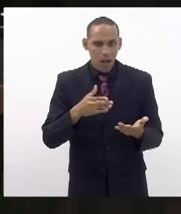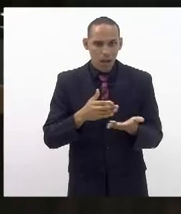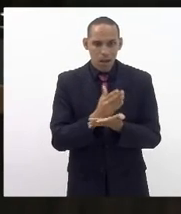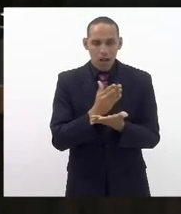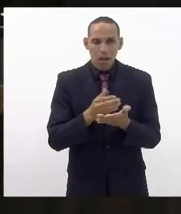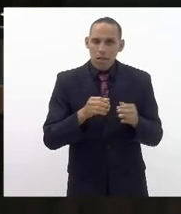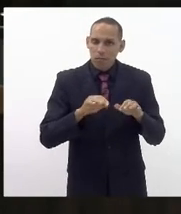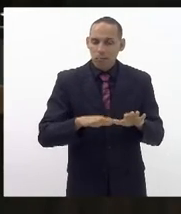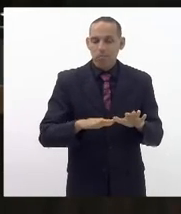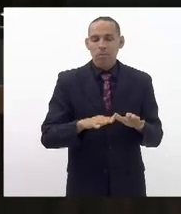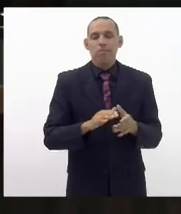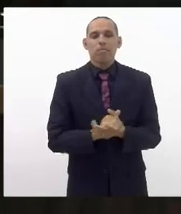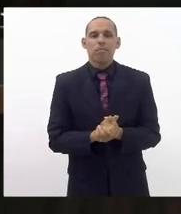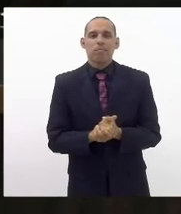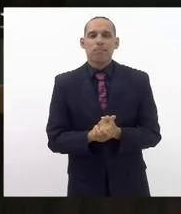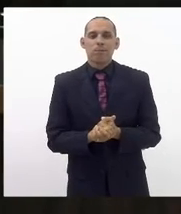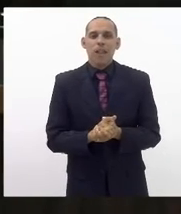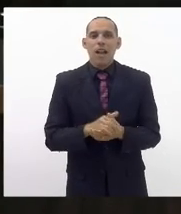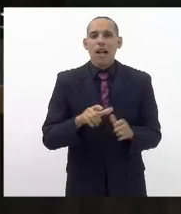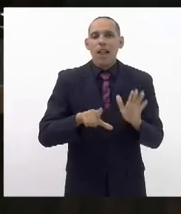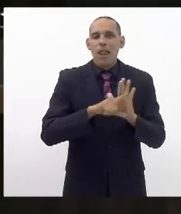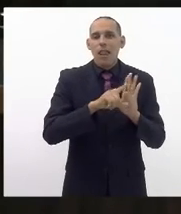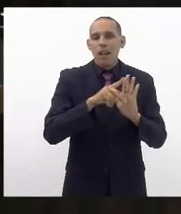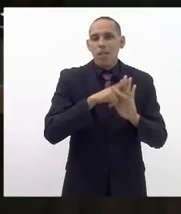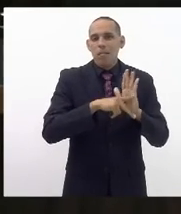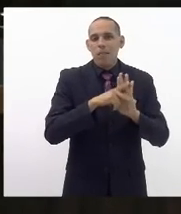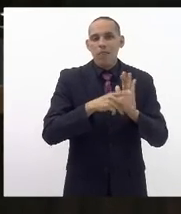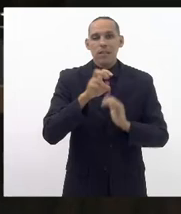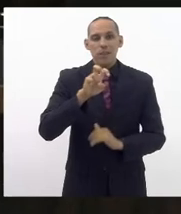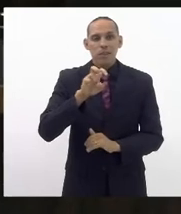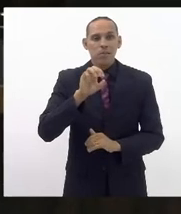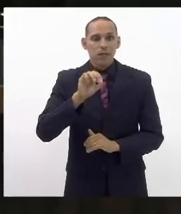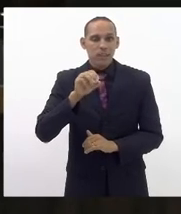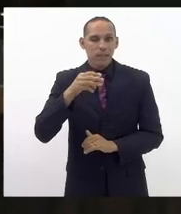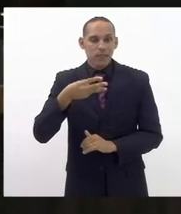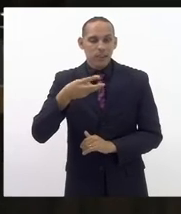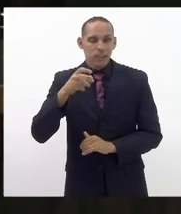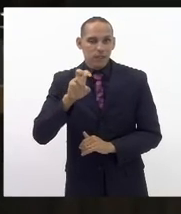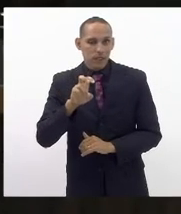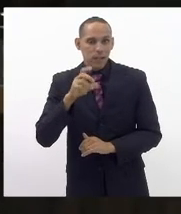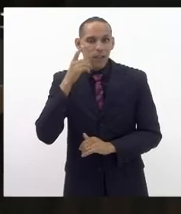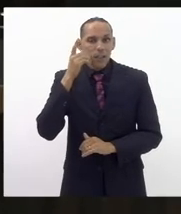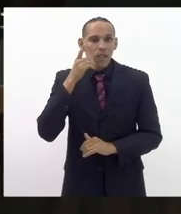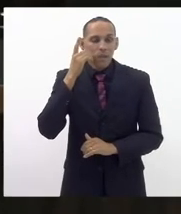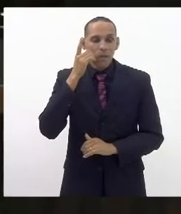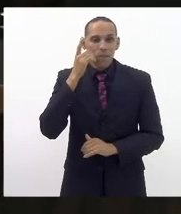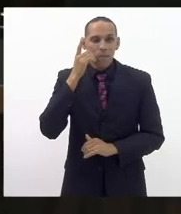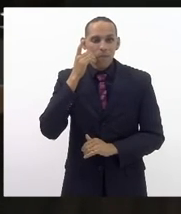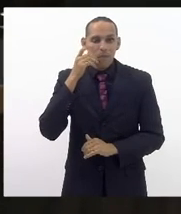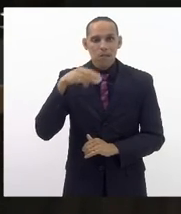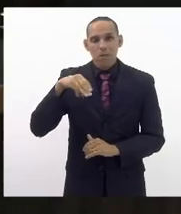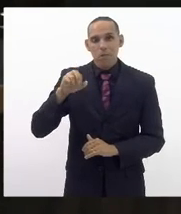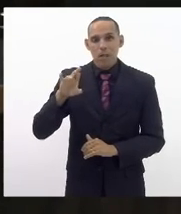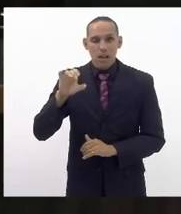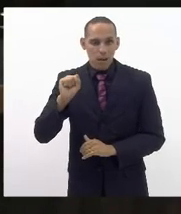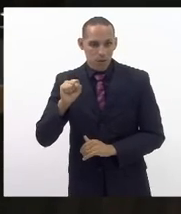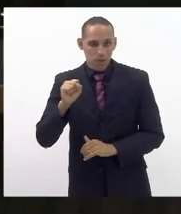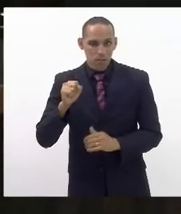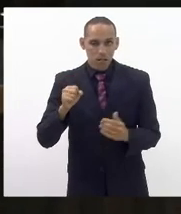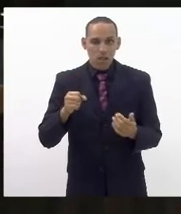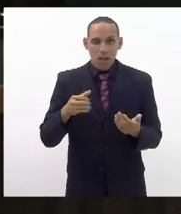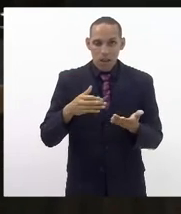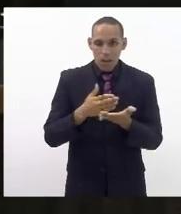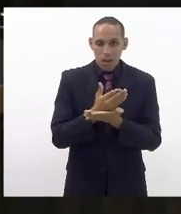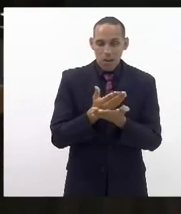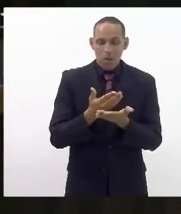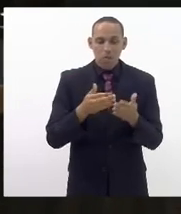inclusão na ordem do dia do projeto 5035/21 do deputado Marcos Mires. Senhora, que aprova, permaneça como